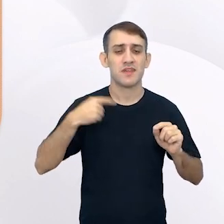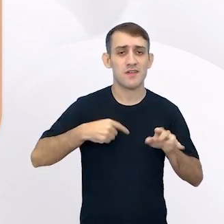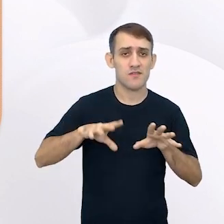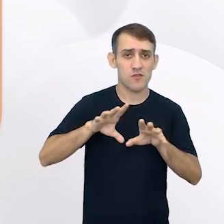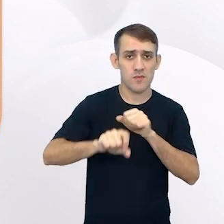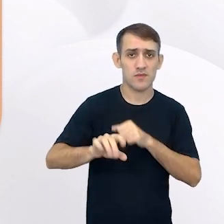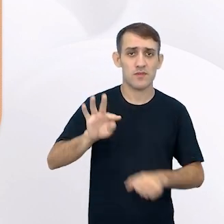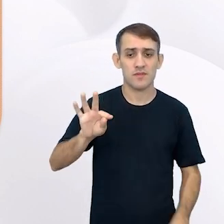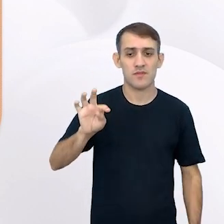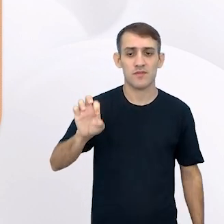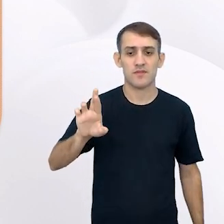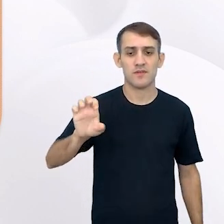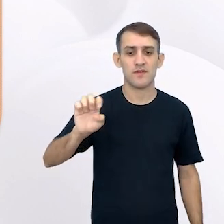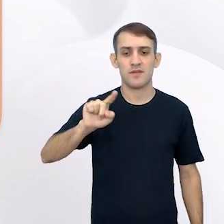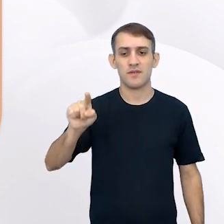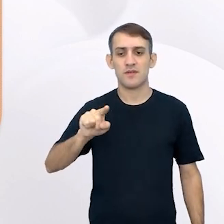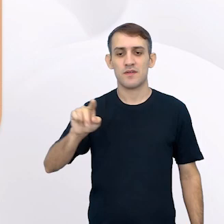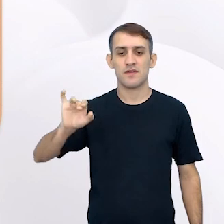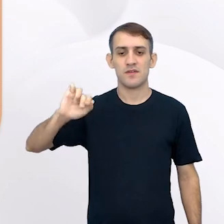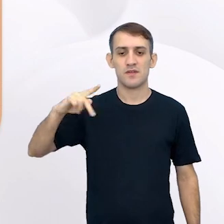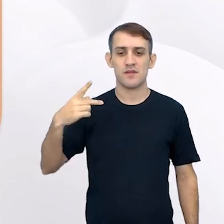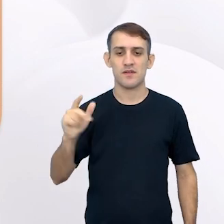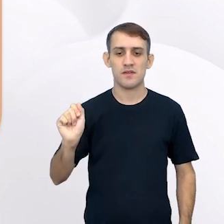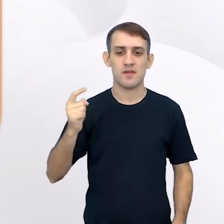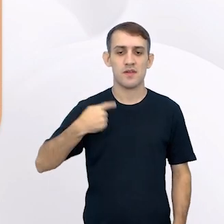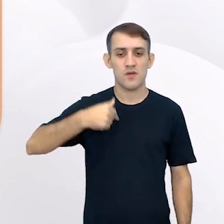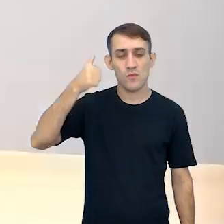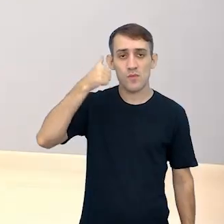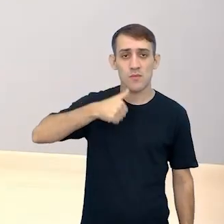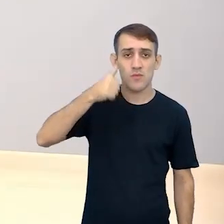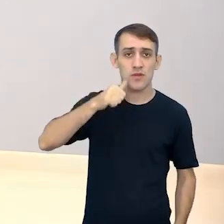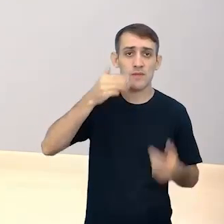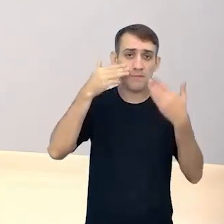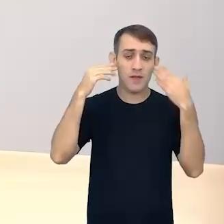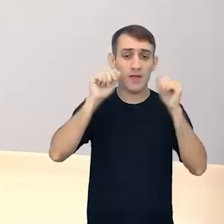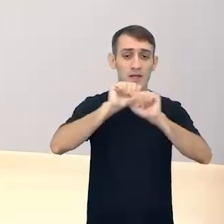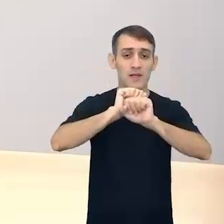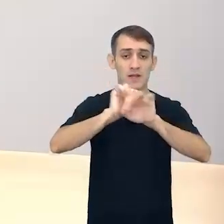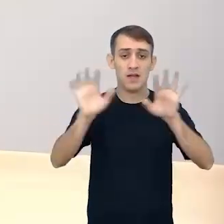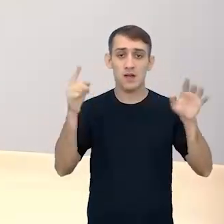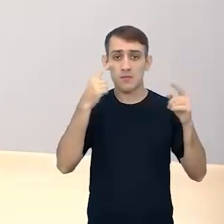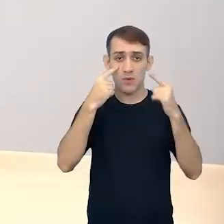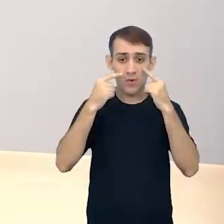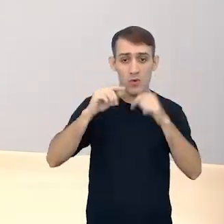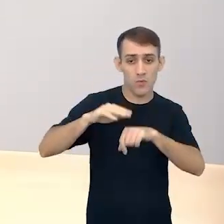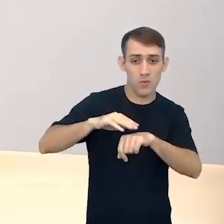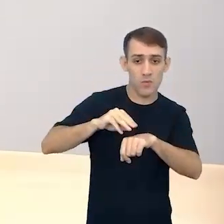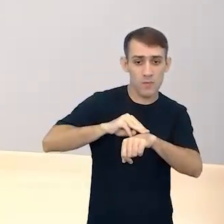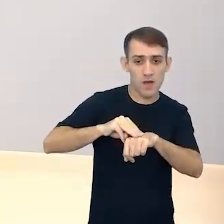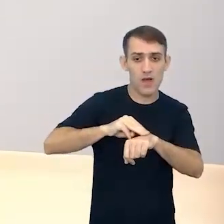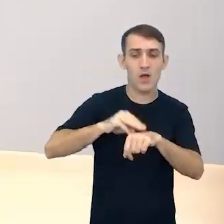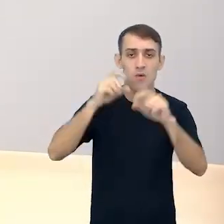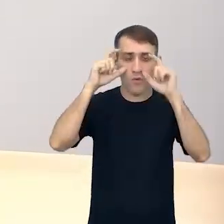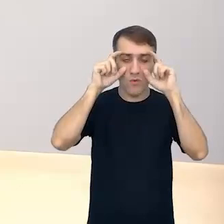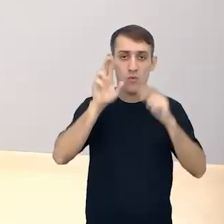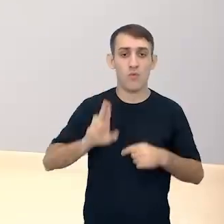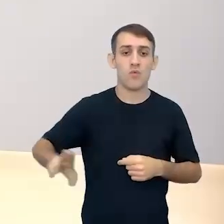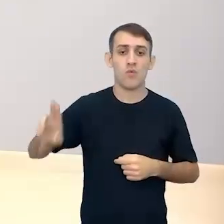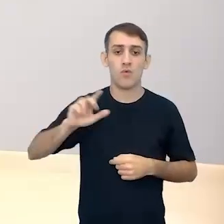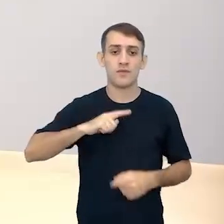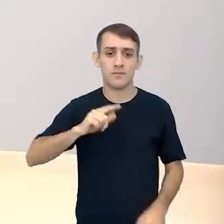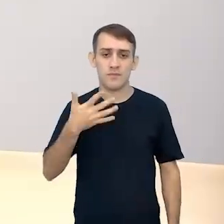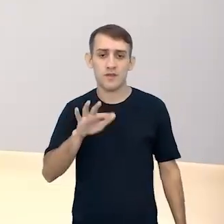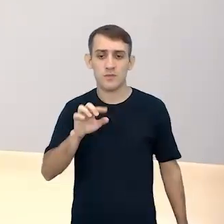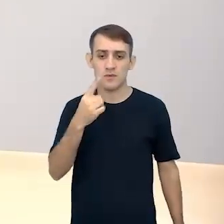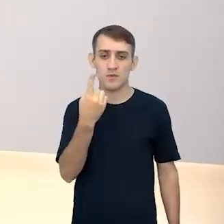formadora Terezinha Marisa Ribeiro de Oliveira. Sou uma mulher de pele clara, olhos castanhos, uso óculos, tenho